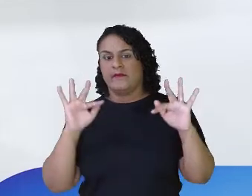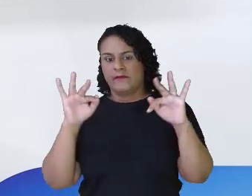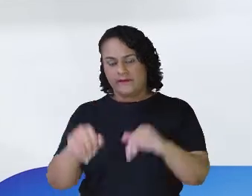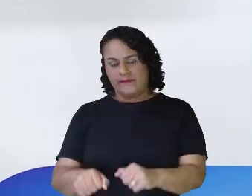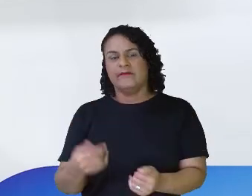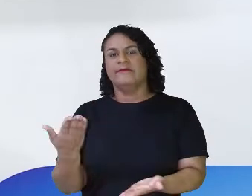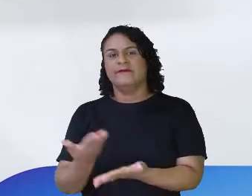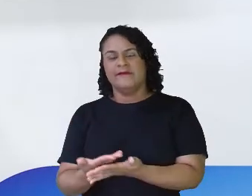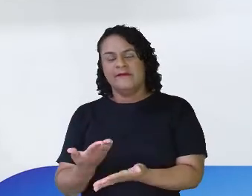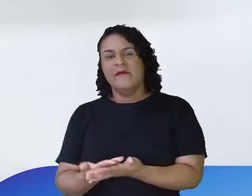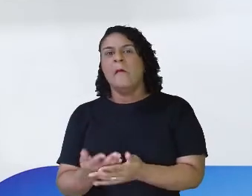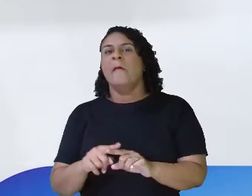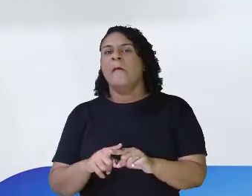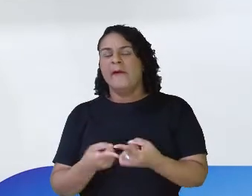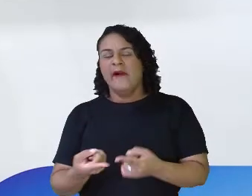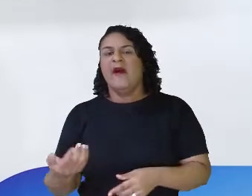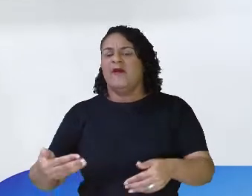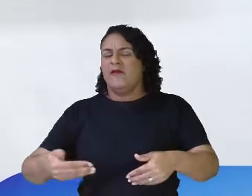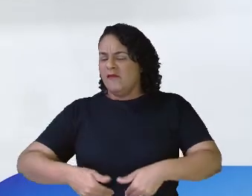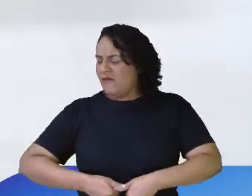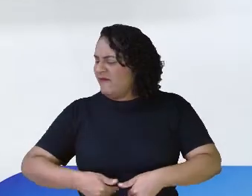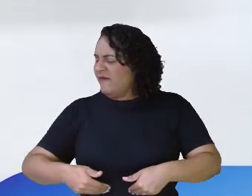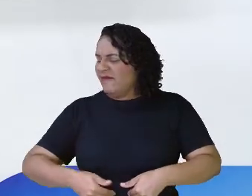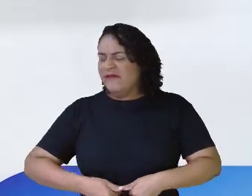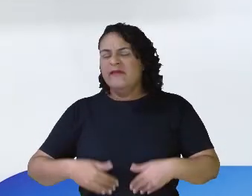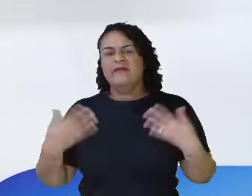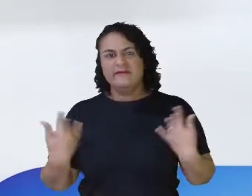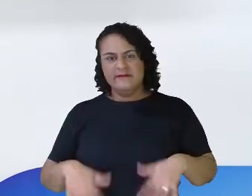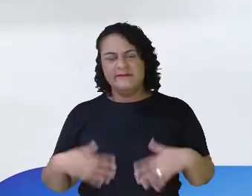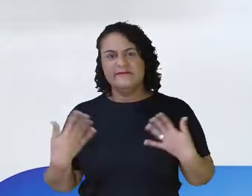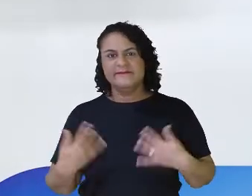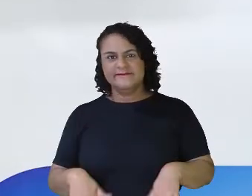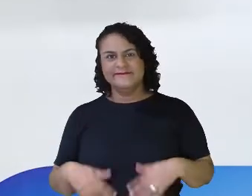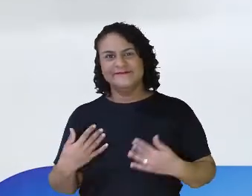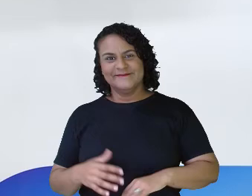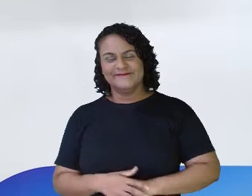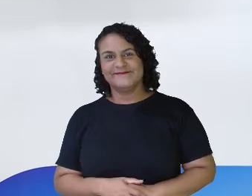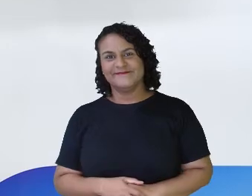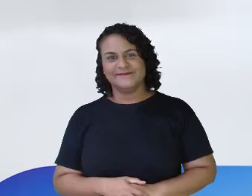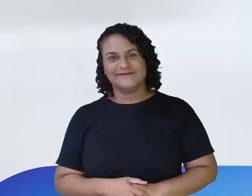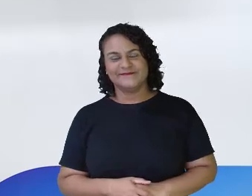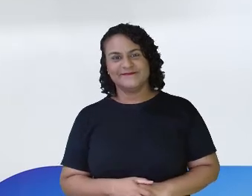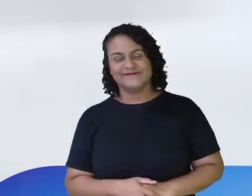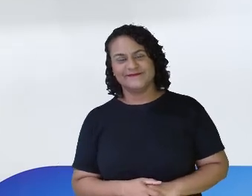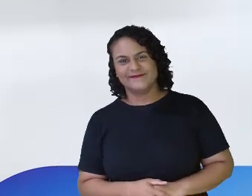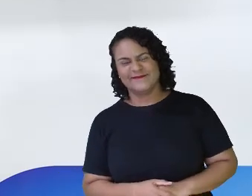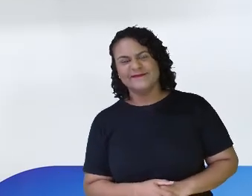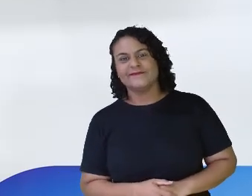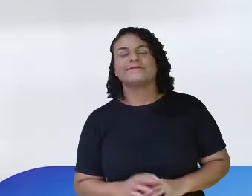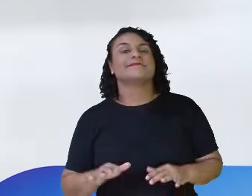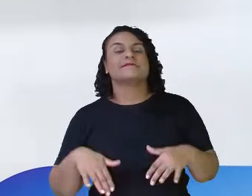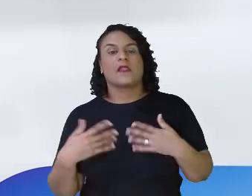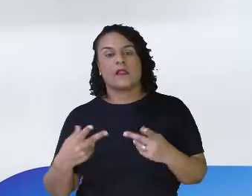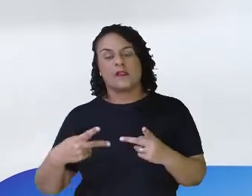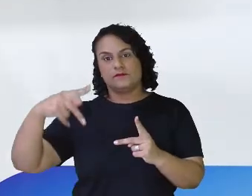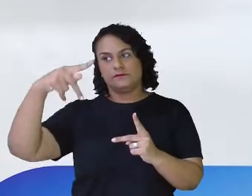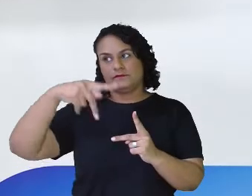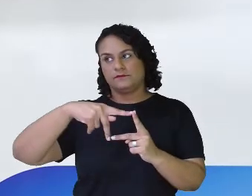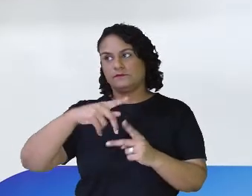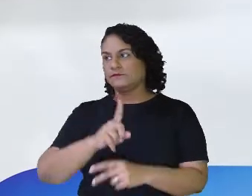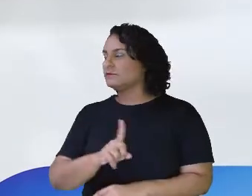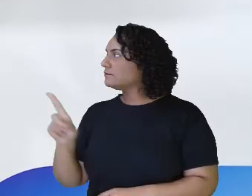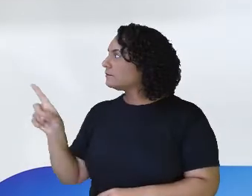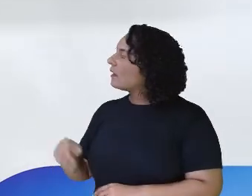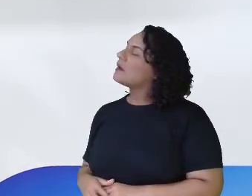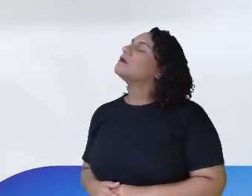minha aula, mas confesso que a fome já bateu por aqui. Então, o quadrado, figura geométrica